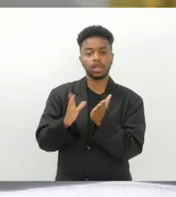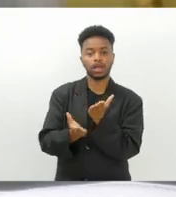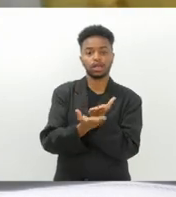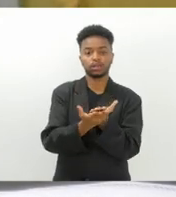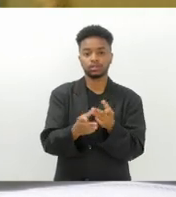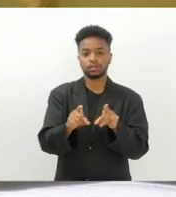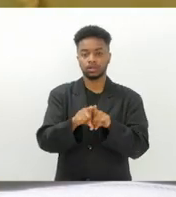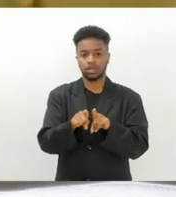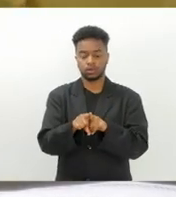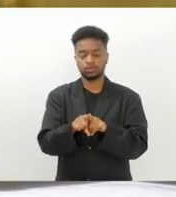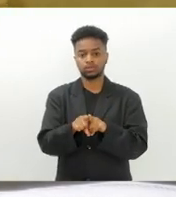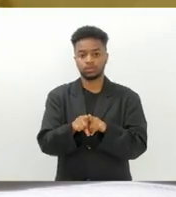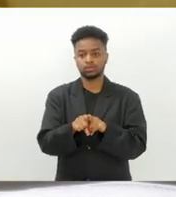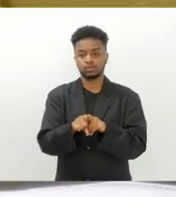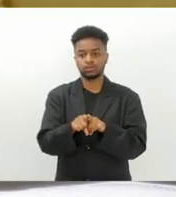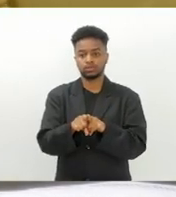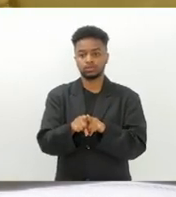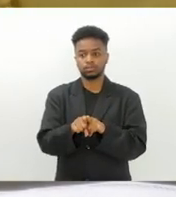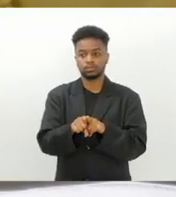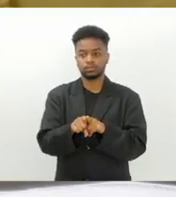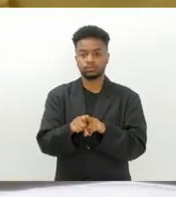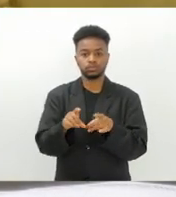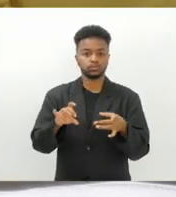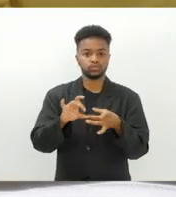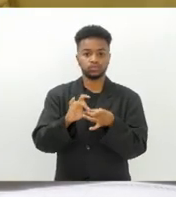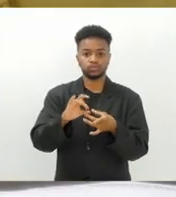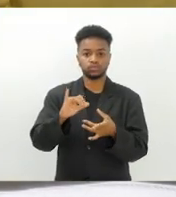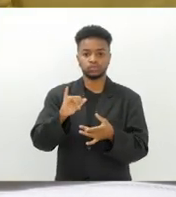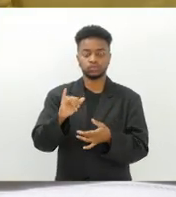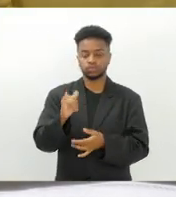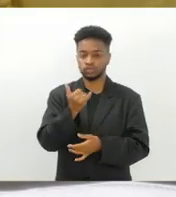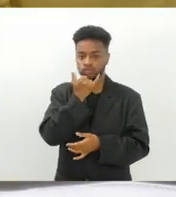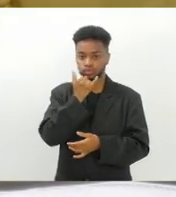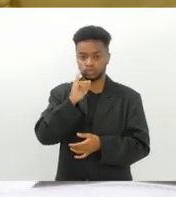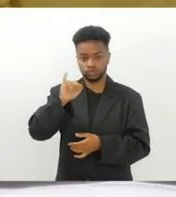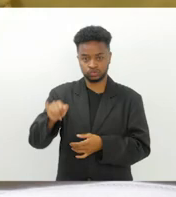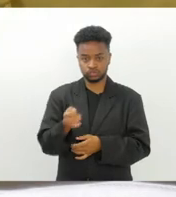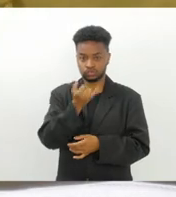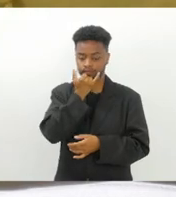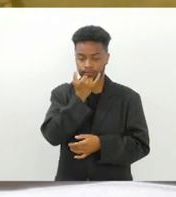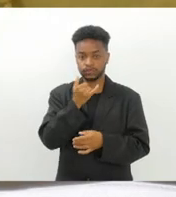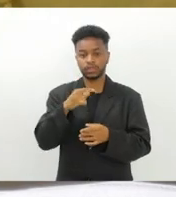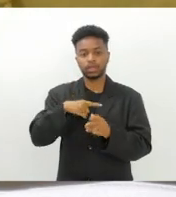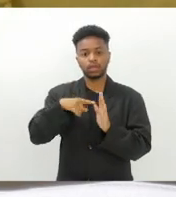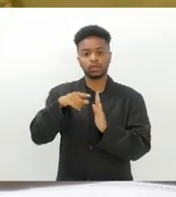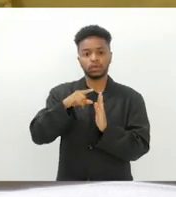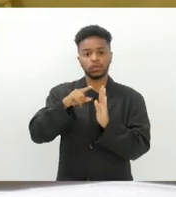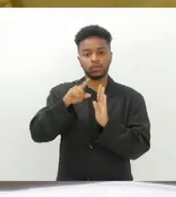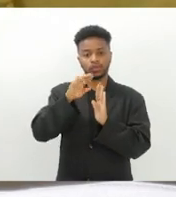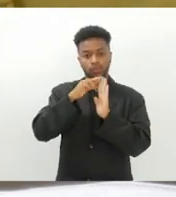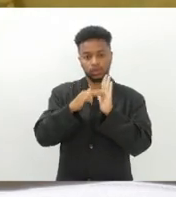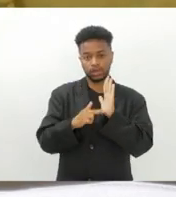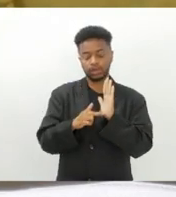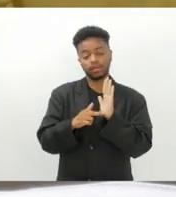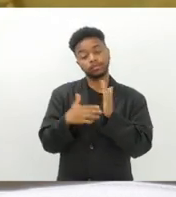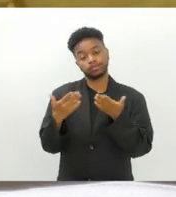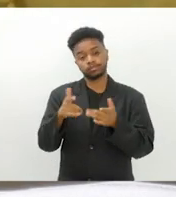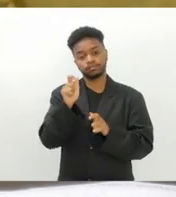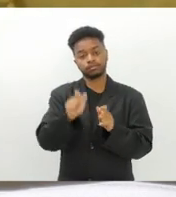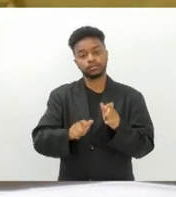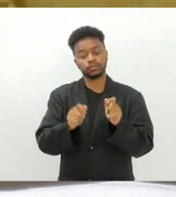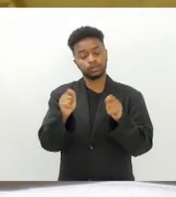como na justificativa, o decálogo, para as pessoas entenderem que isso não cai de